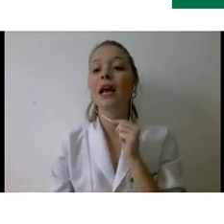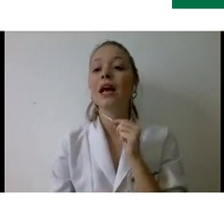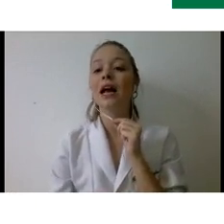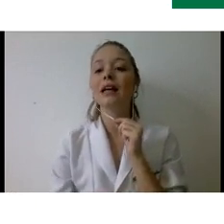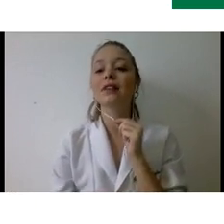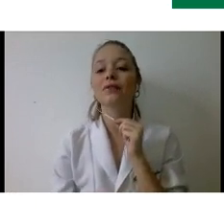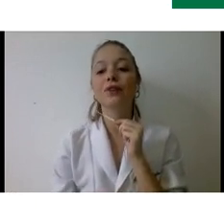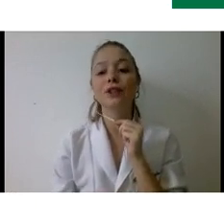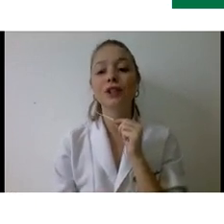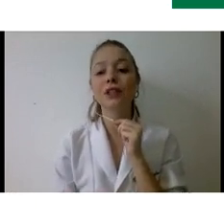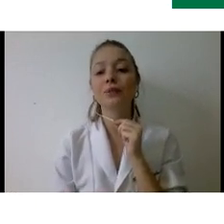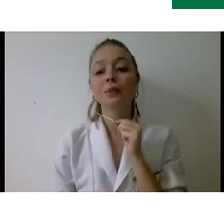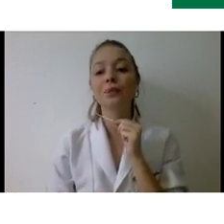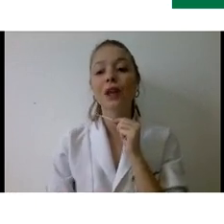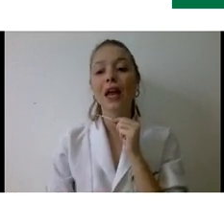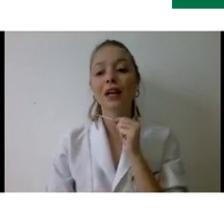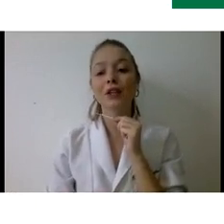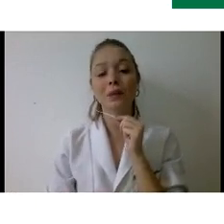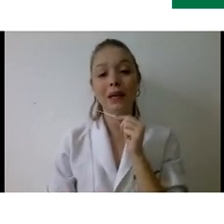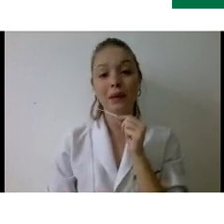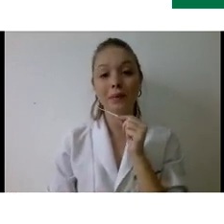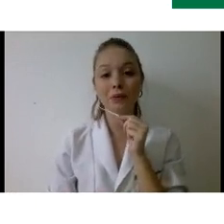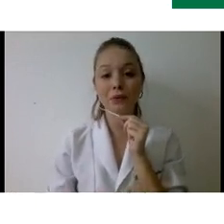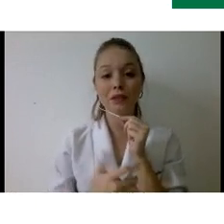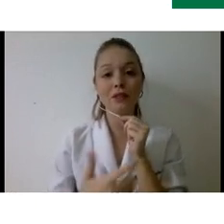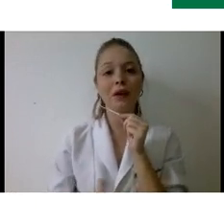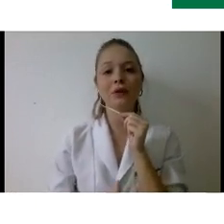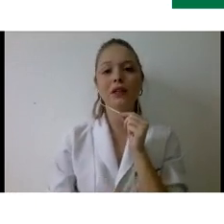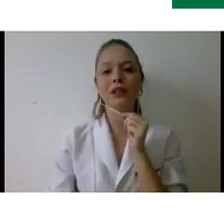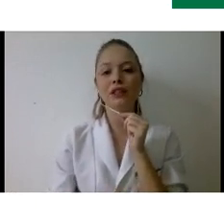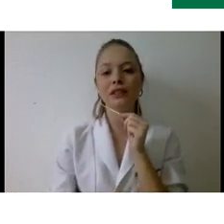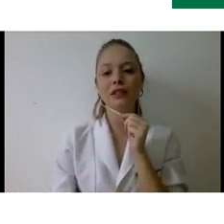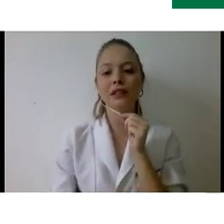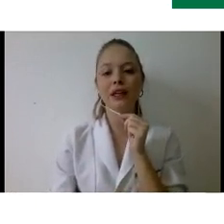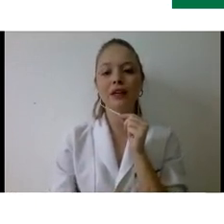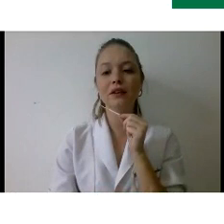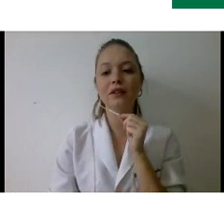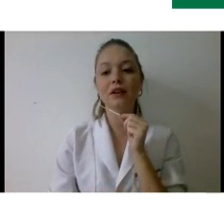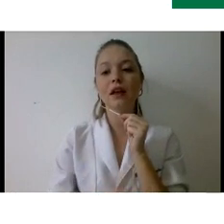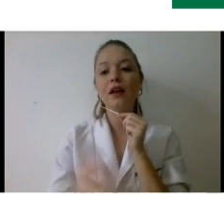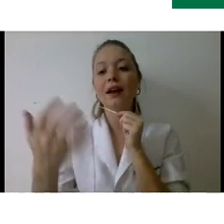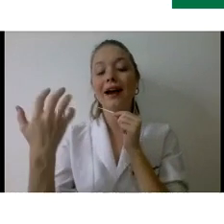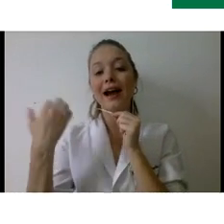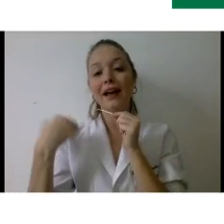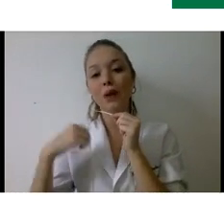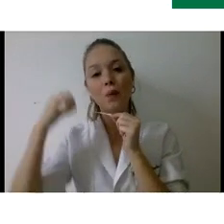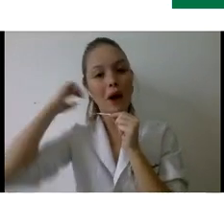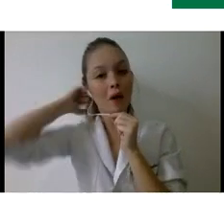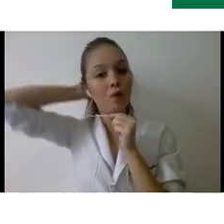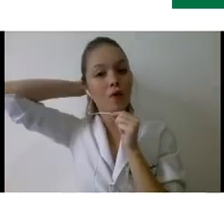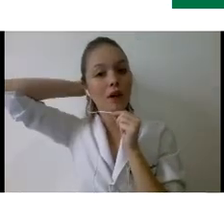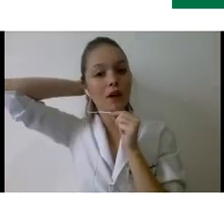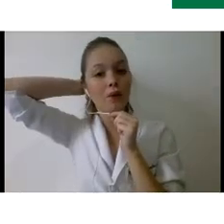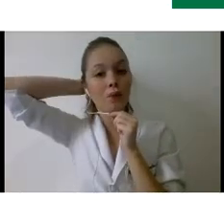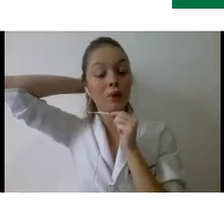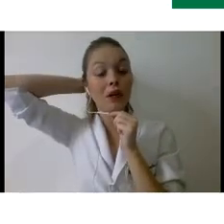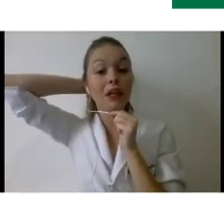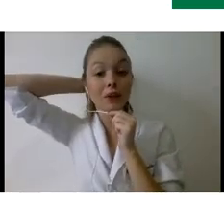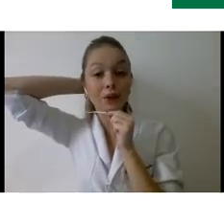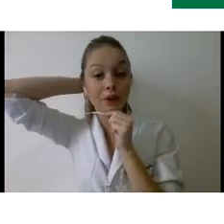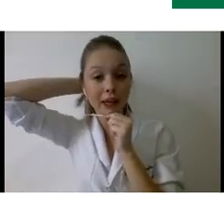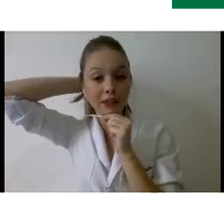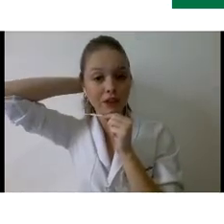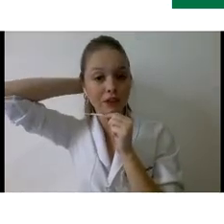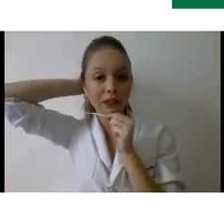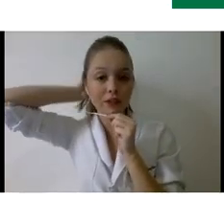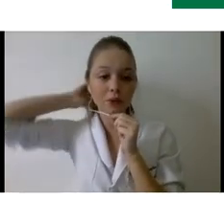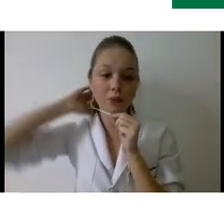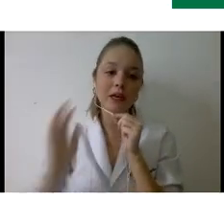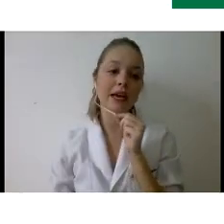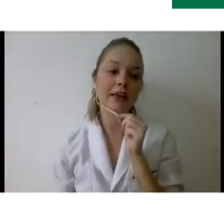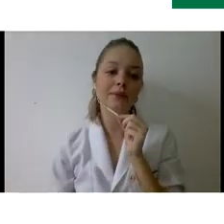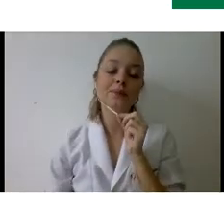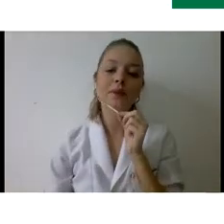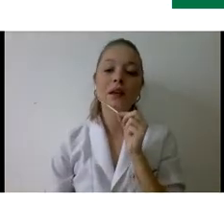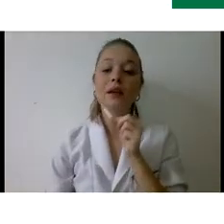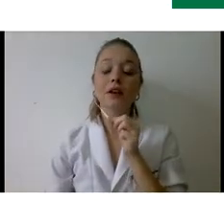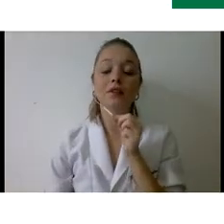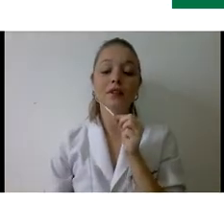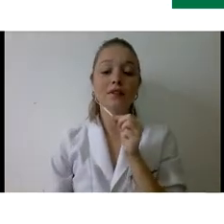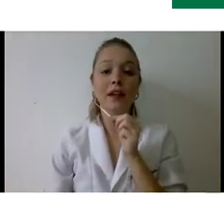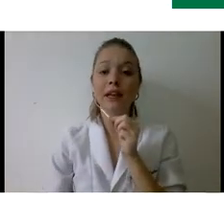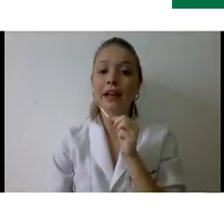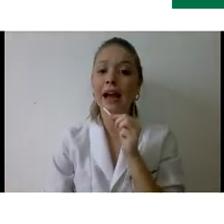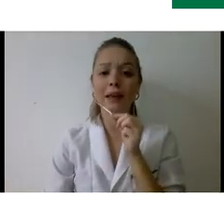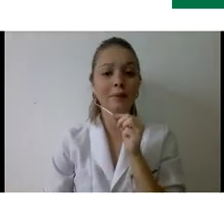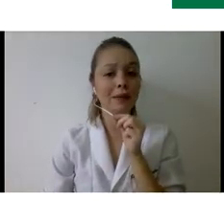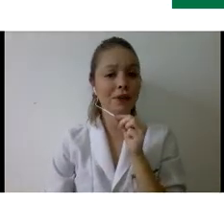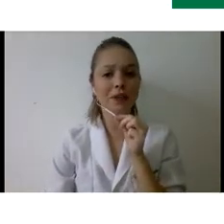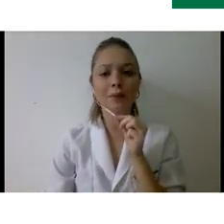vendo? Essa fotinha é de uma queimadura escaldante. Essa criança caiu algo, um líquido quente, né, sobre ela.